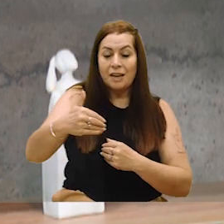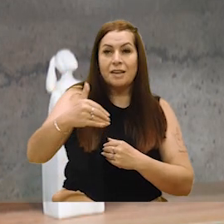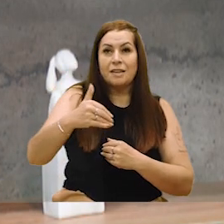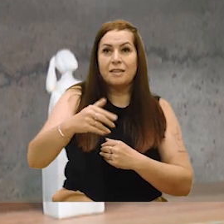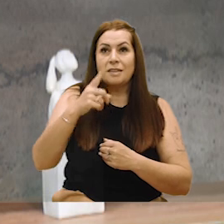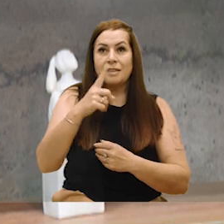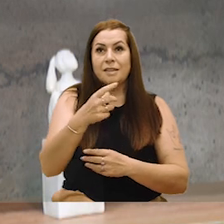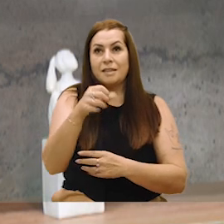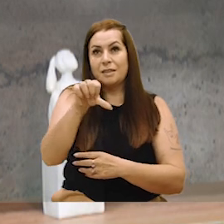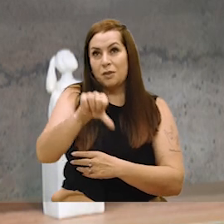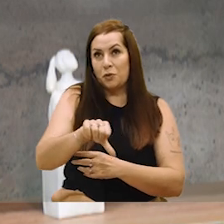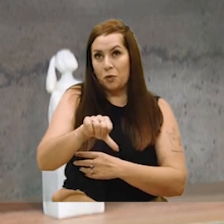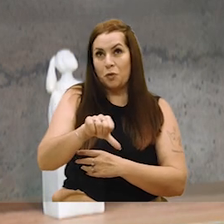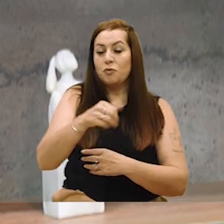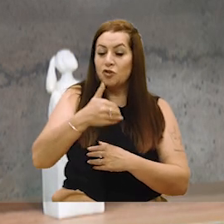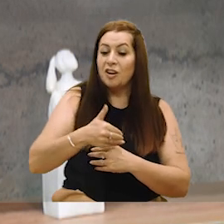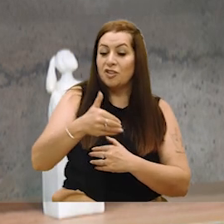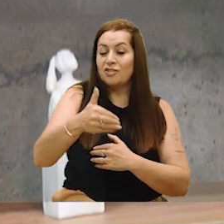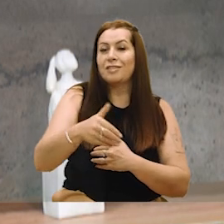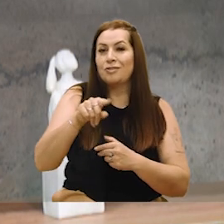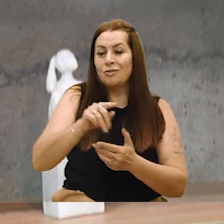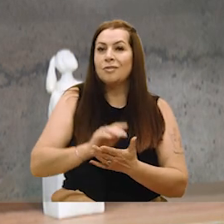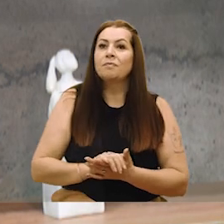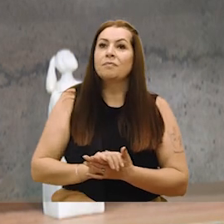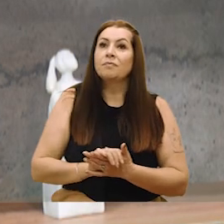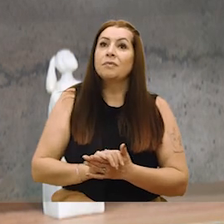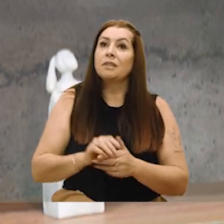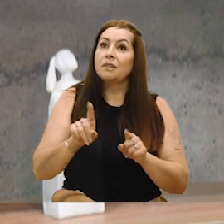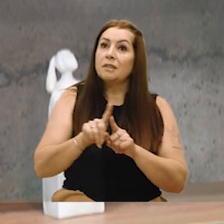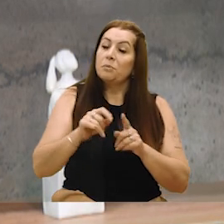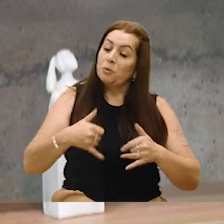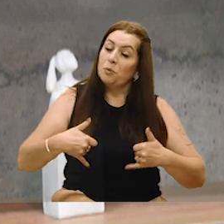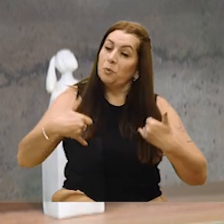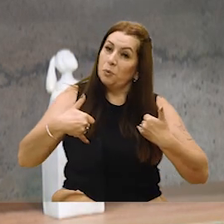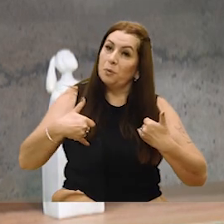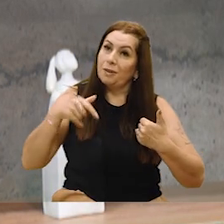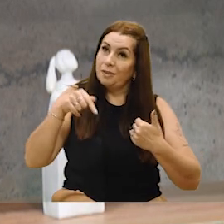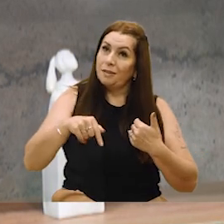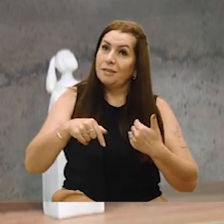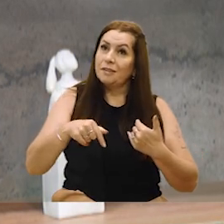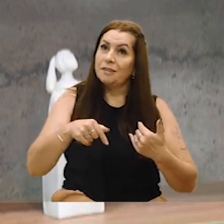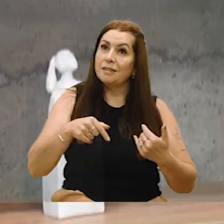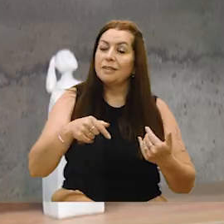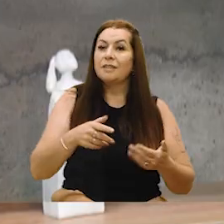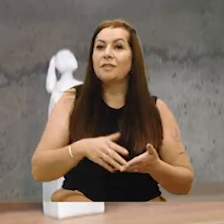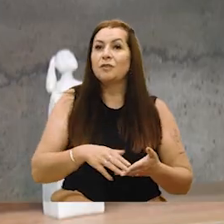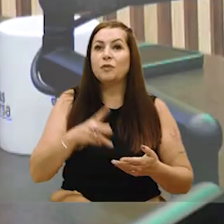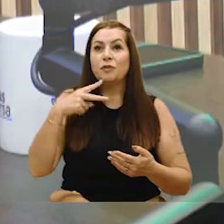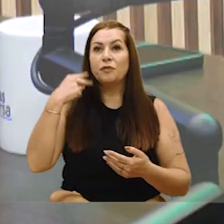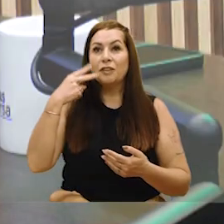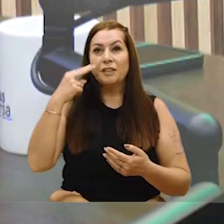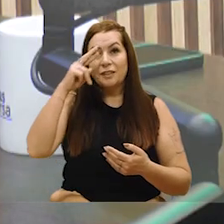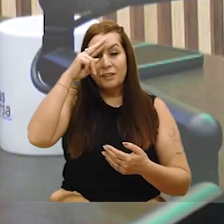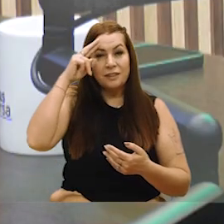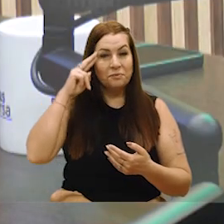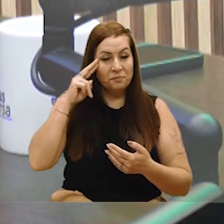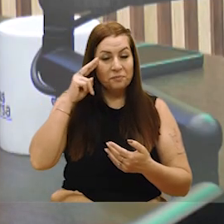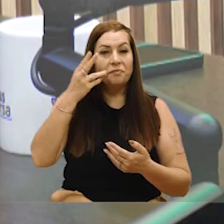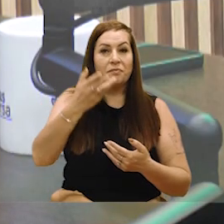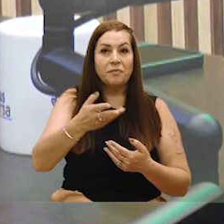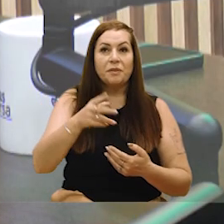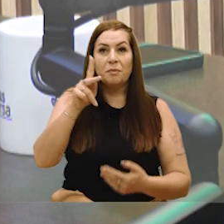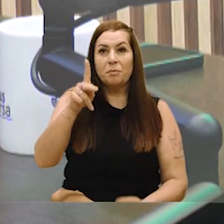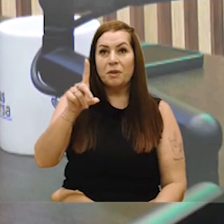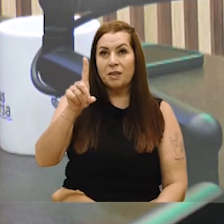desta 19ª legislatura, e temos a honra nesta edição de contarmos com o vereador Rafael Bueno,